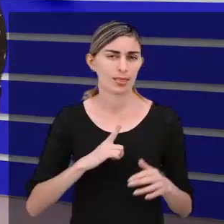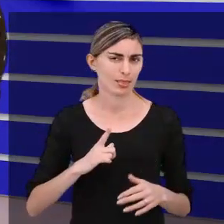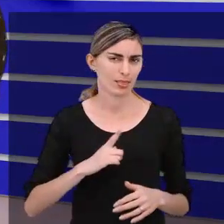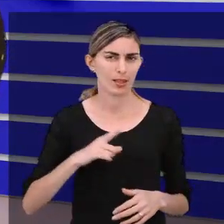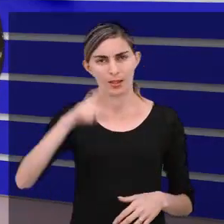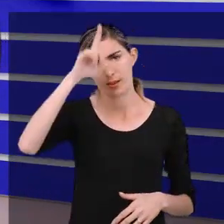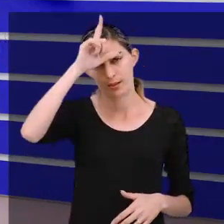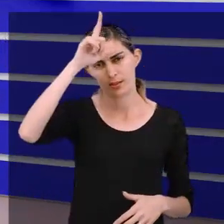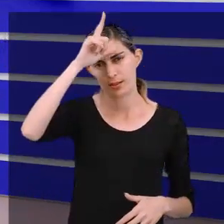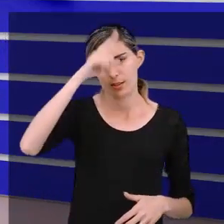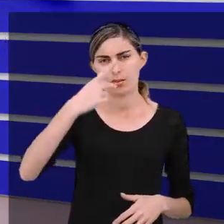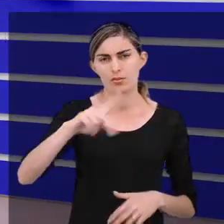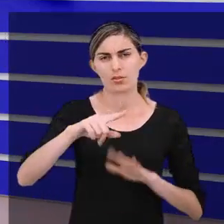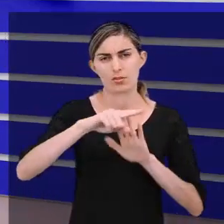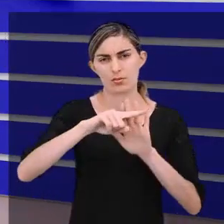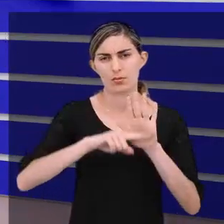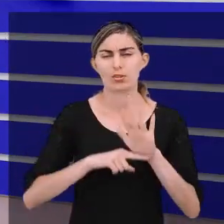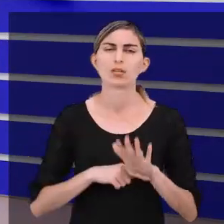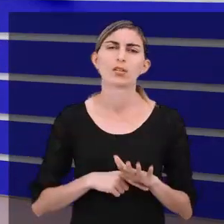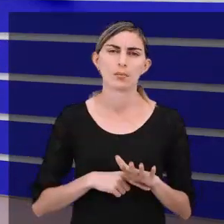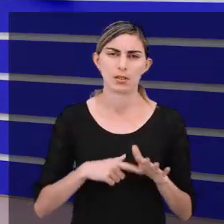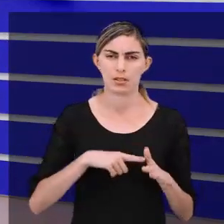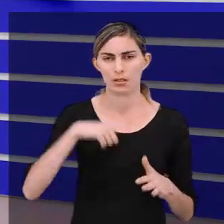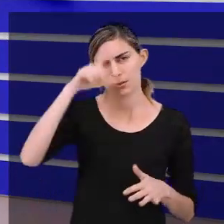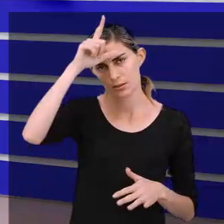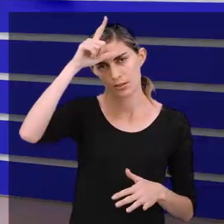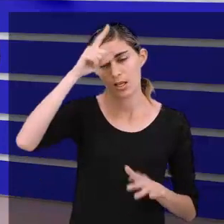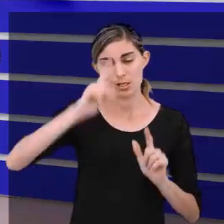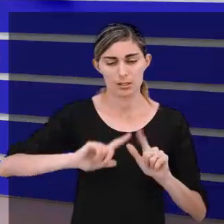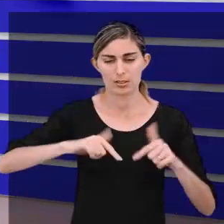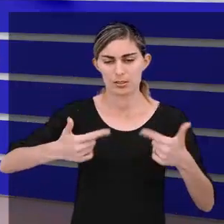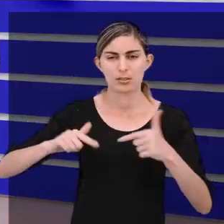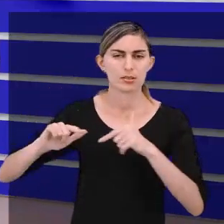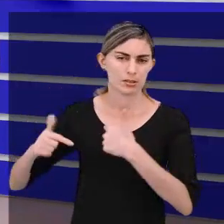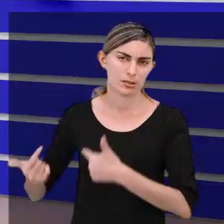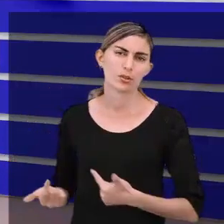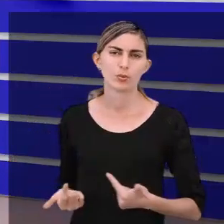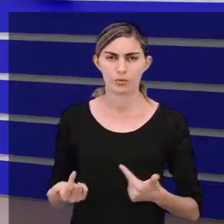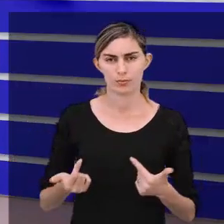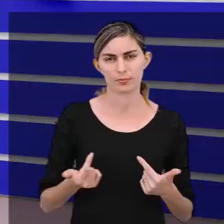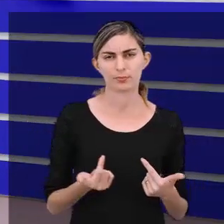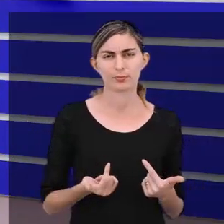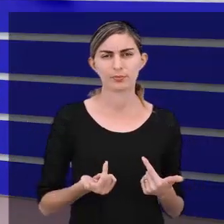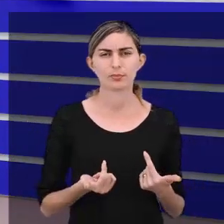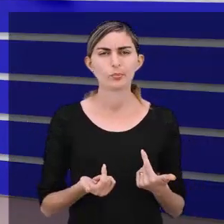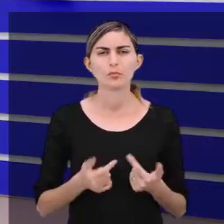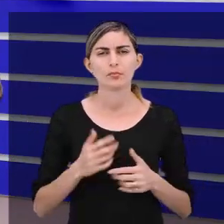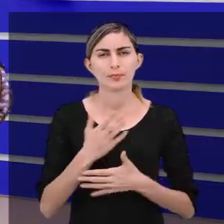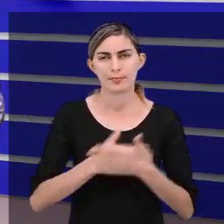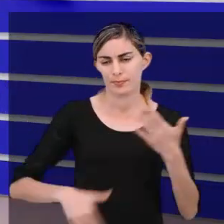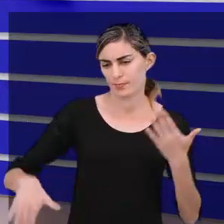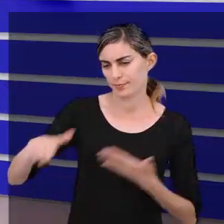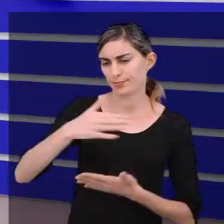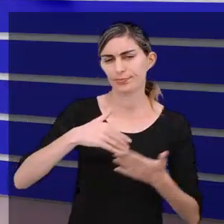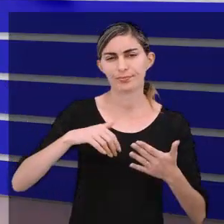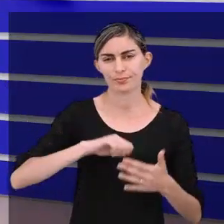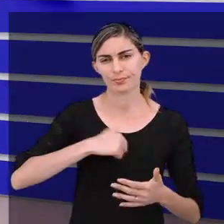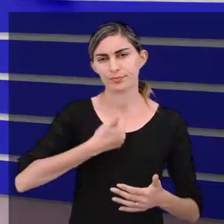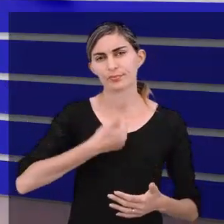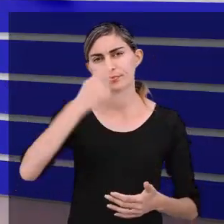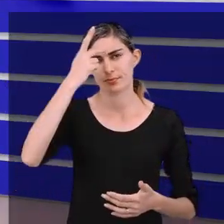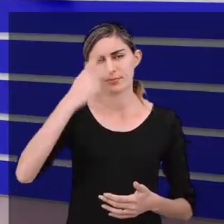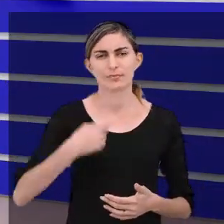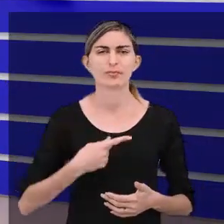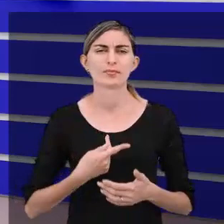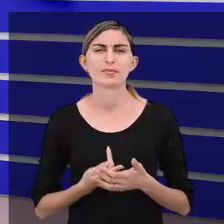que liderar os seus programas, você vai ter que liderar ações, você vai ter que liderar, né, esse conjunto de atribuições que está